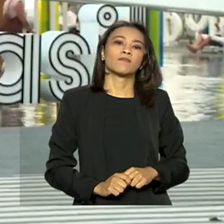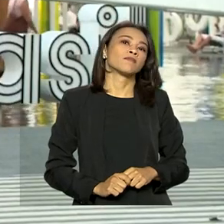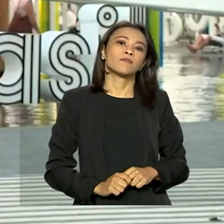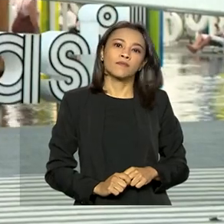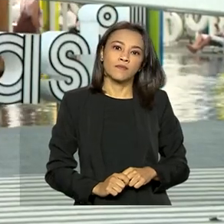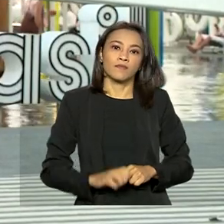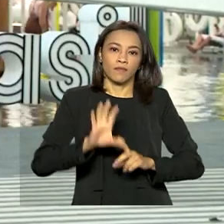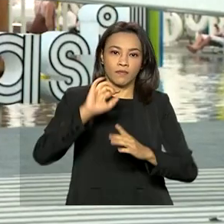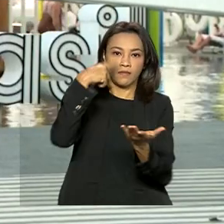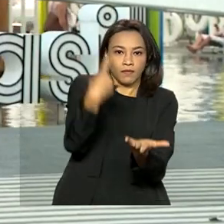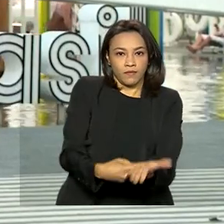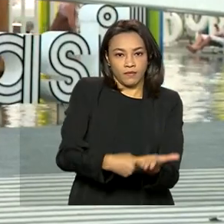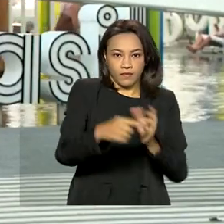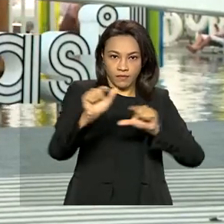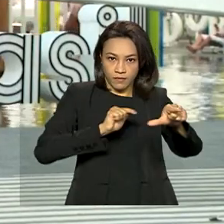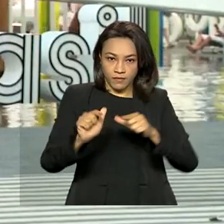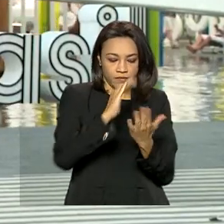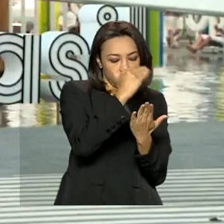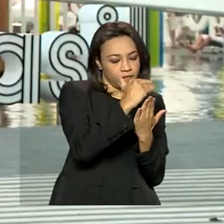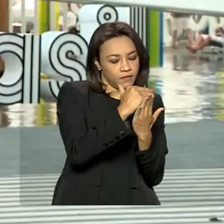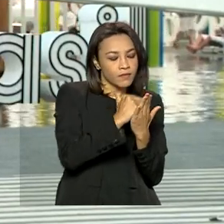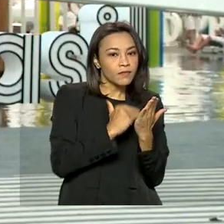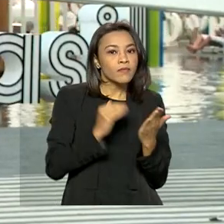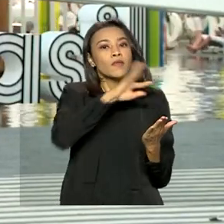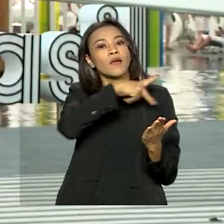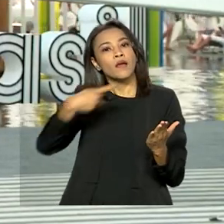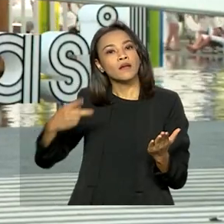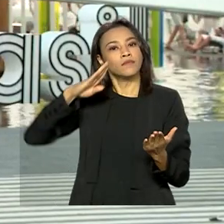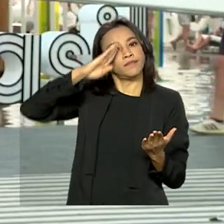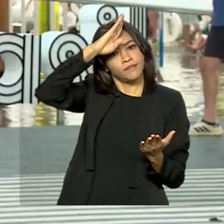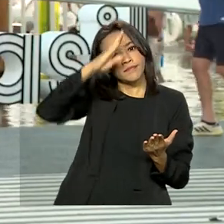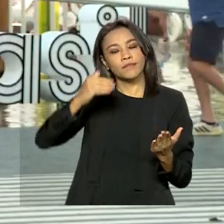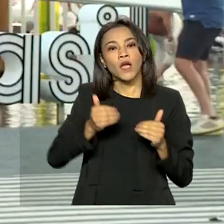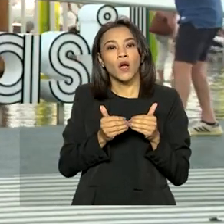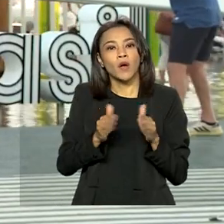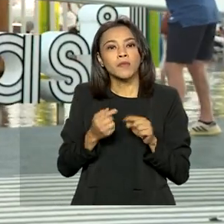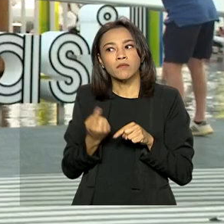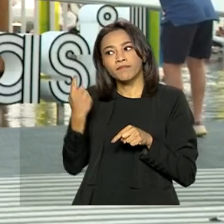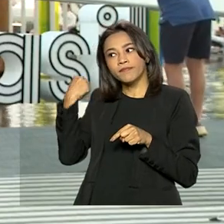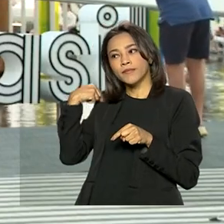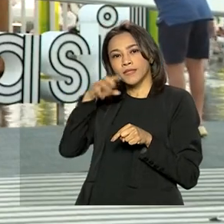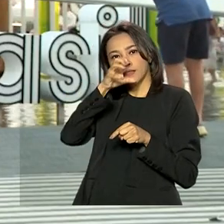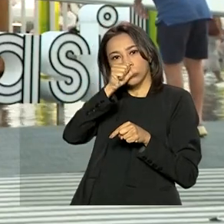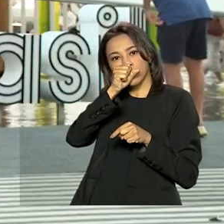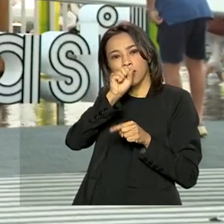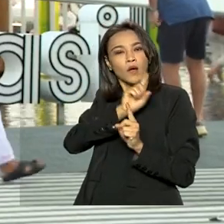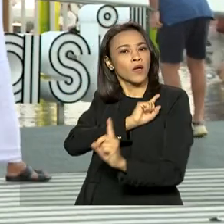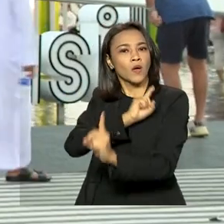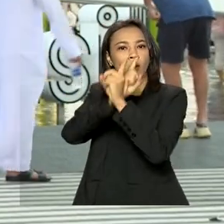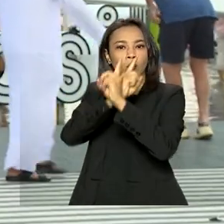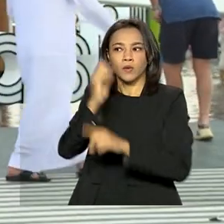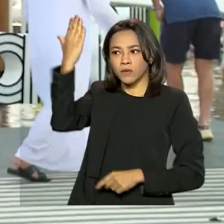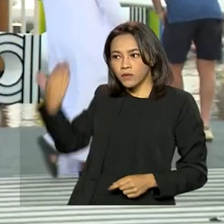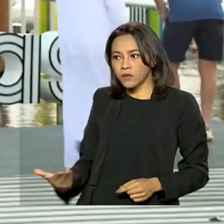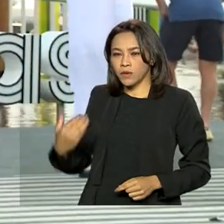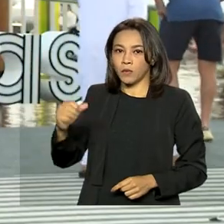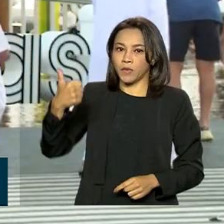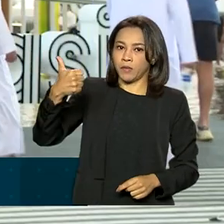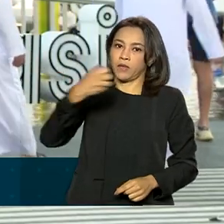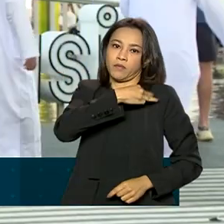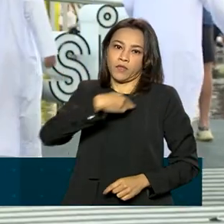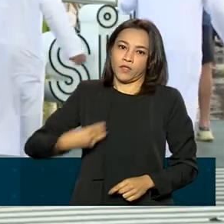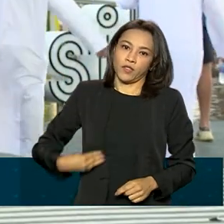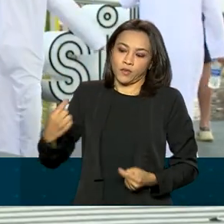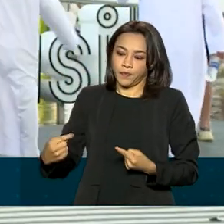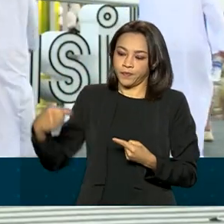A agenda do presidente Jair Bolsonaro aqui nos Emirados Árabes começou no sábado, com um encontro com o primeiro-ministro do país.